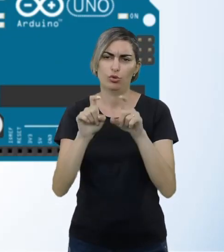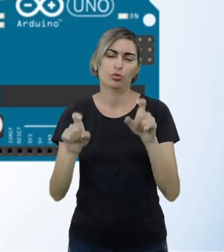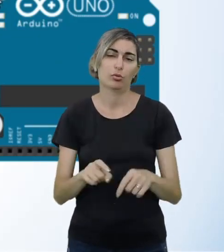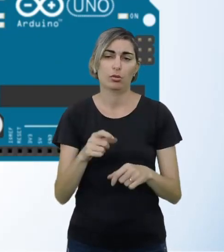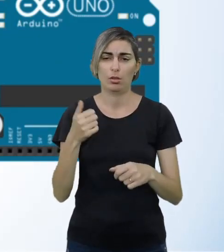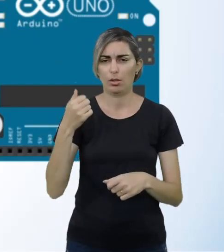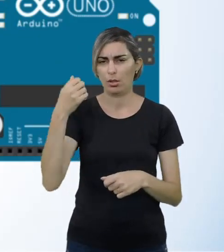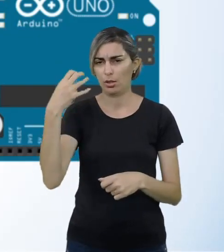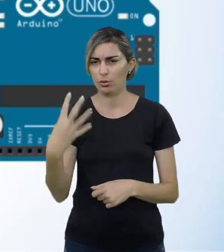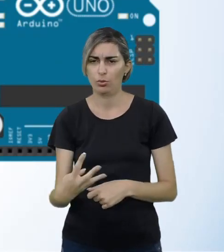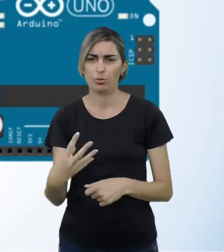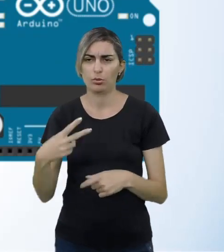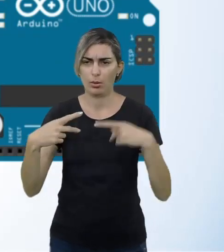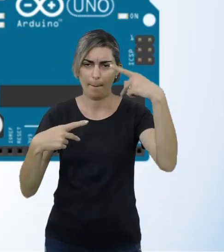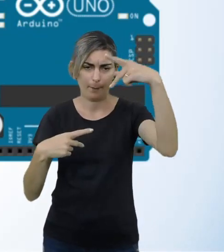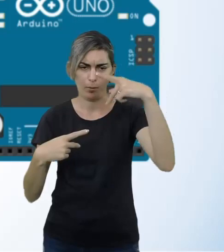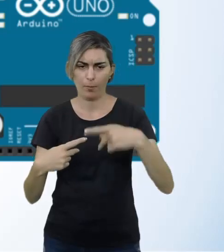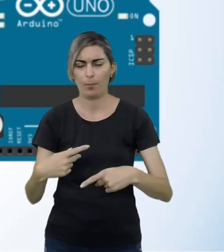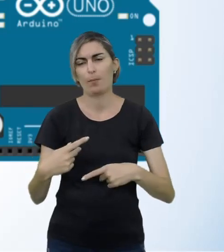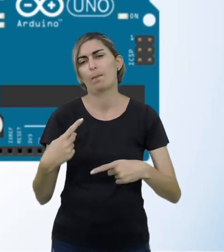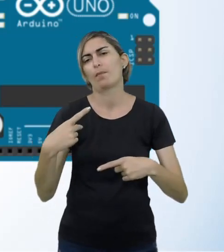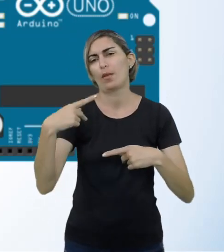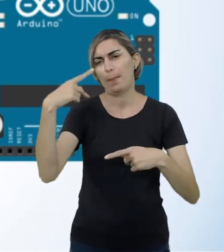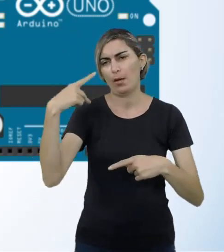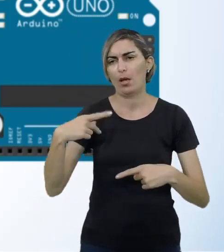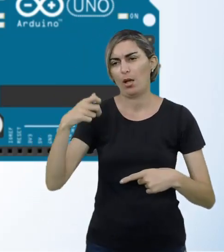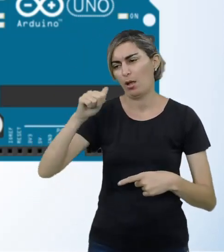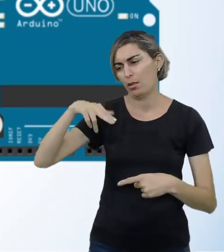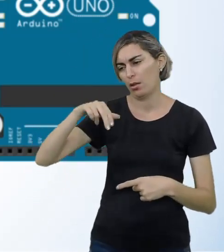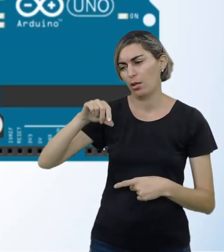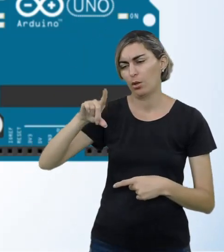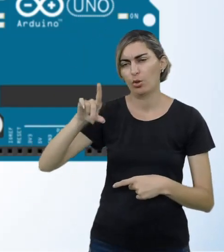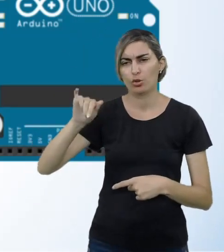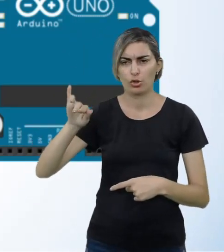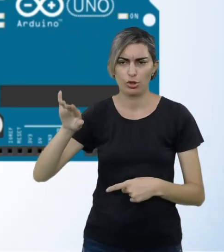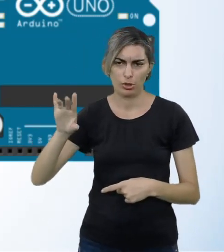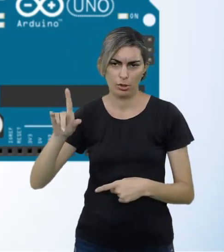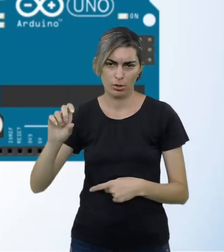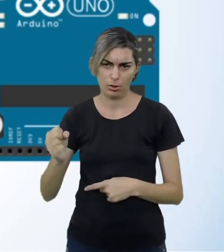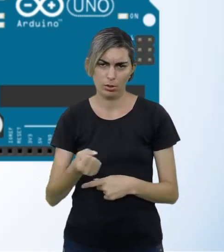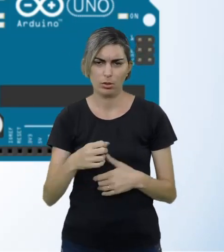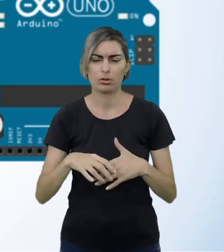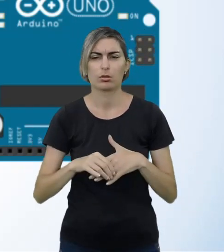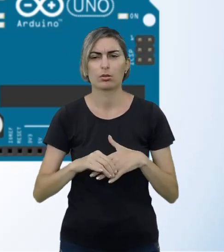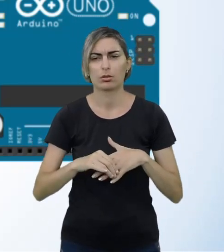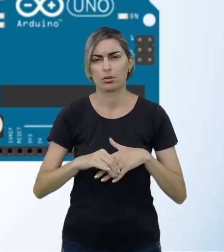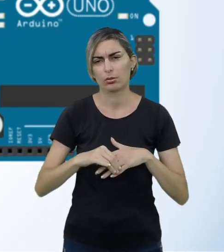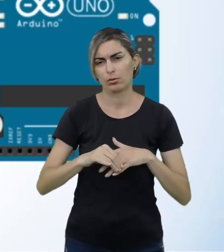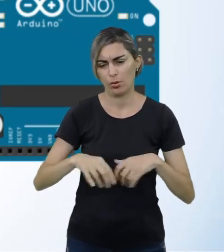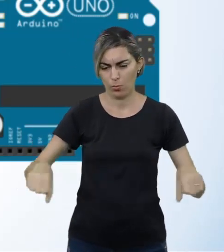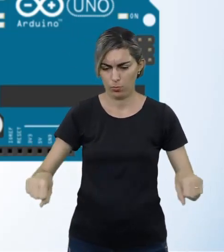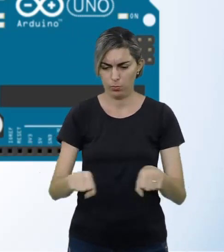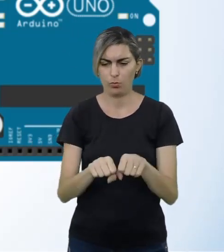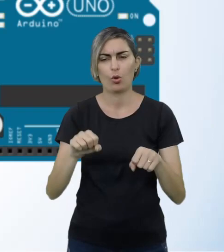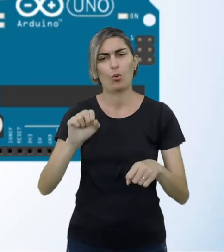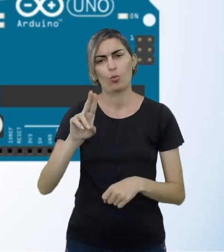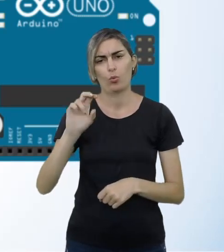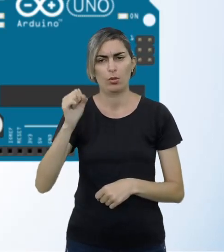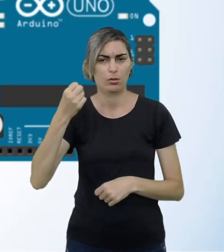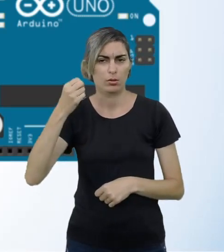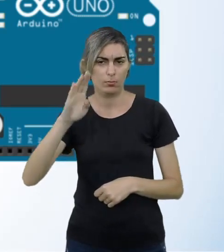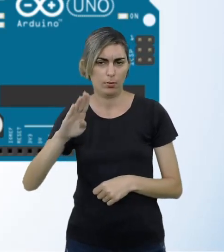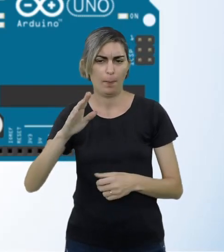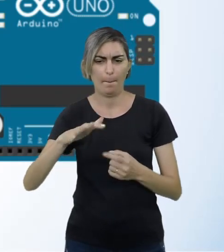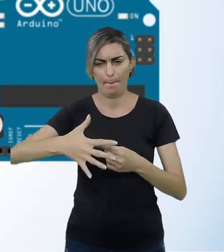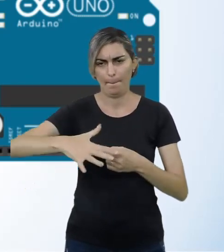14 portas, são essas aqui. O número de portas analógicas, essas aqui. e a conexão USB, além de um processamento